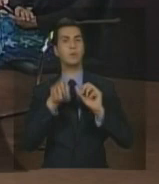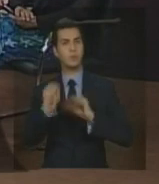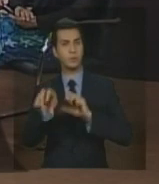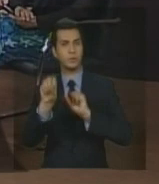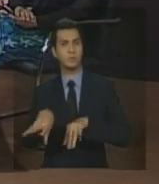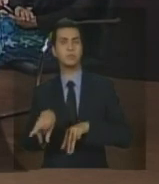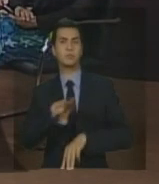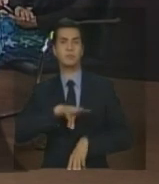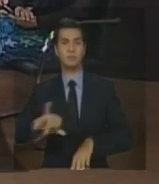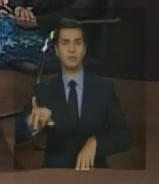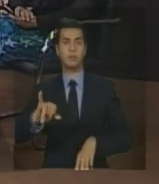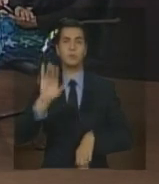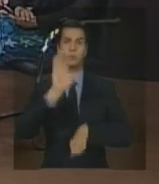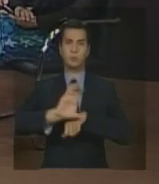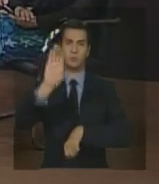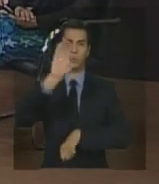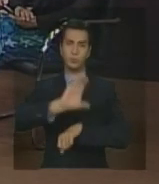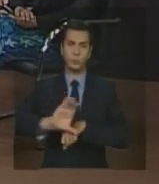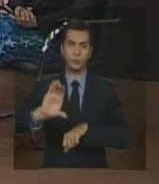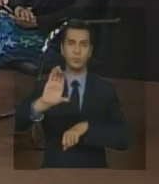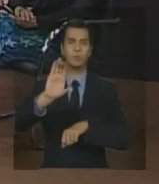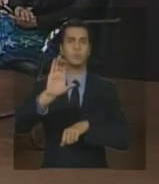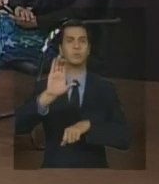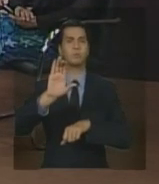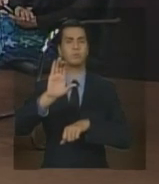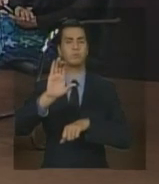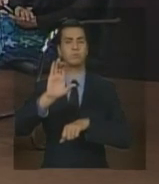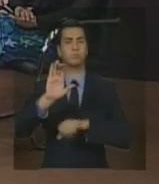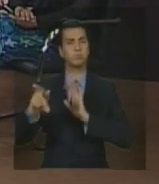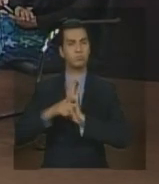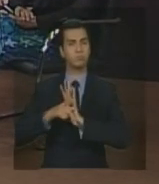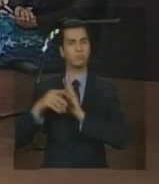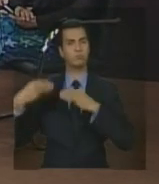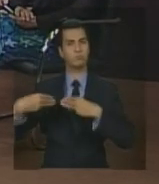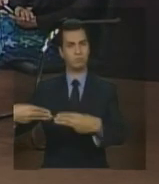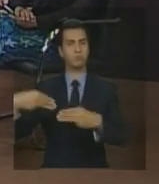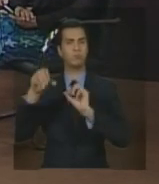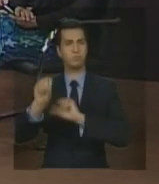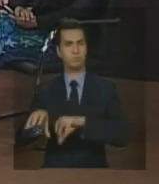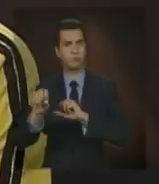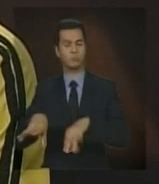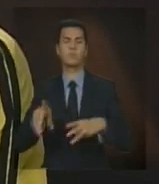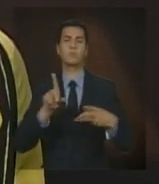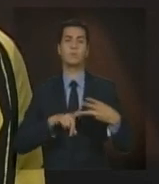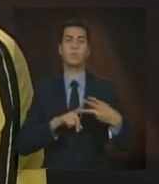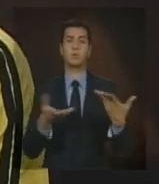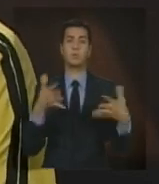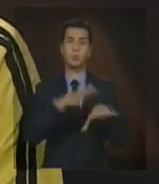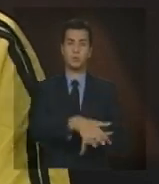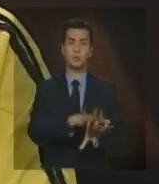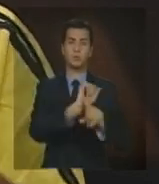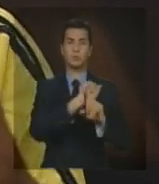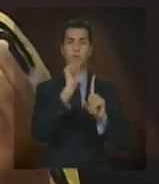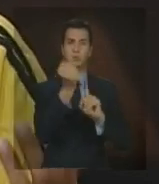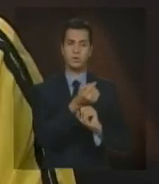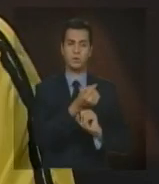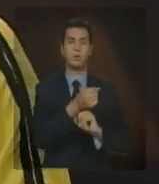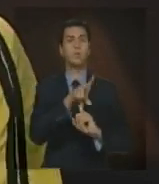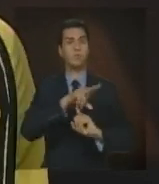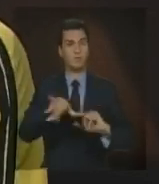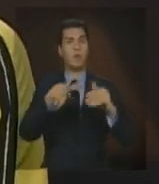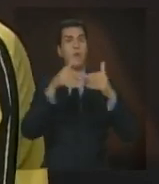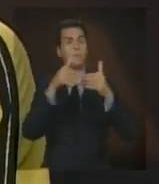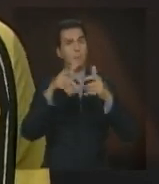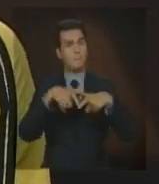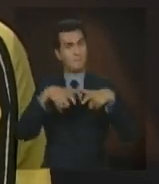ter os cursos que vão ser colocados pelo Ministério da Educação, a parte da inclusão social, que a gente sabe que vai abrir esse leque